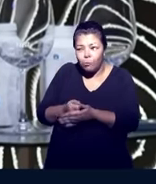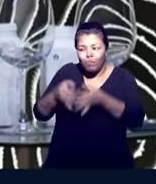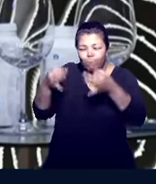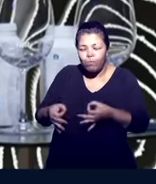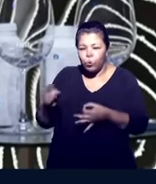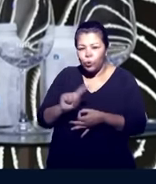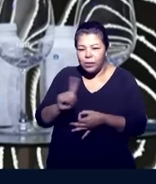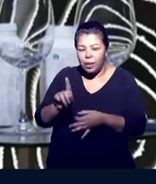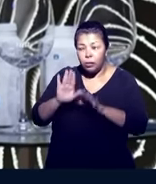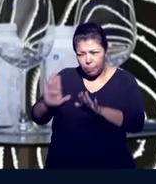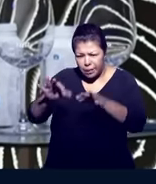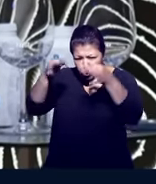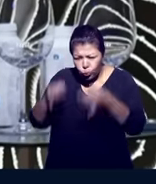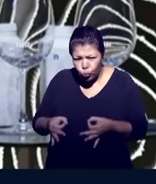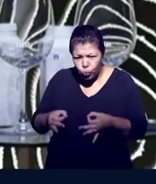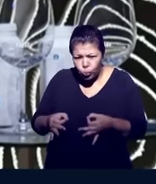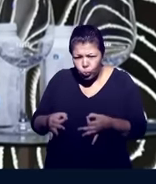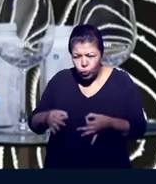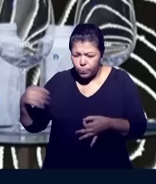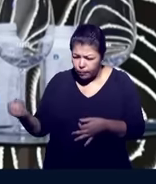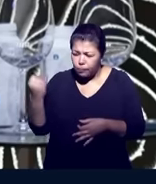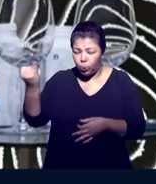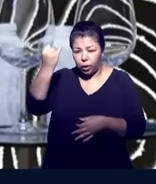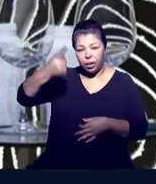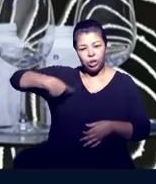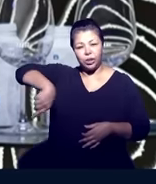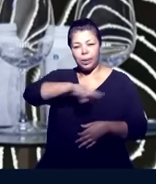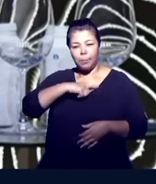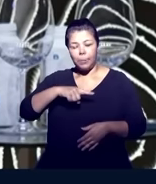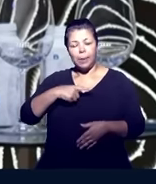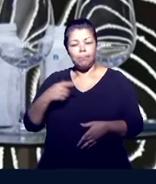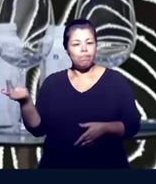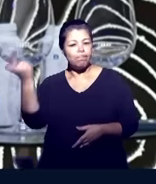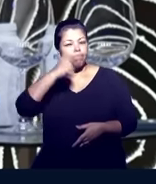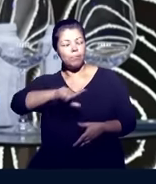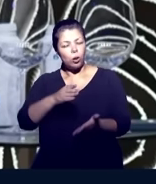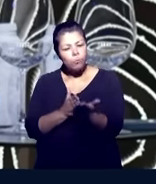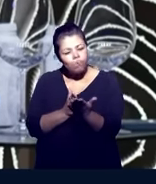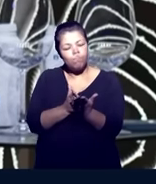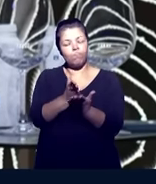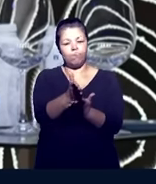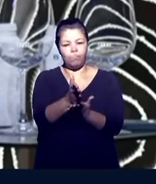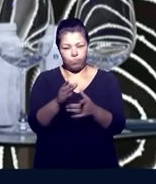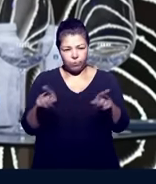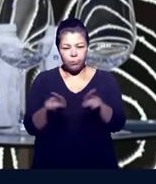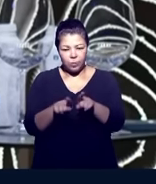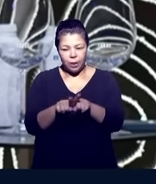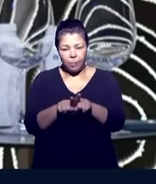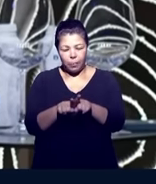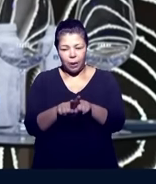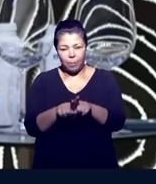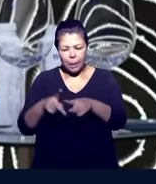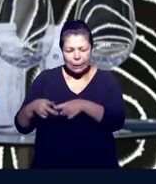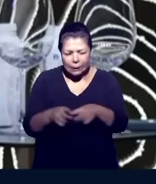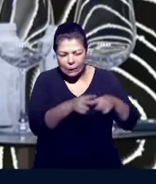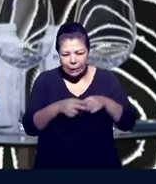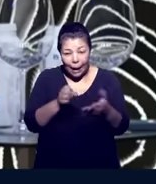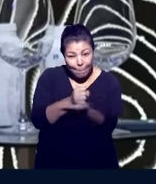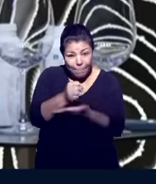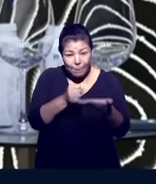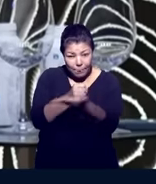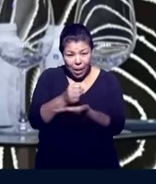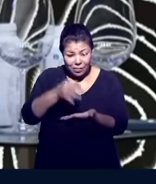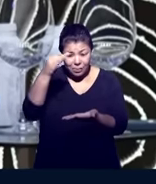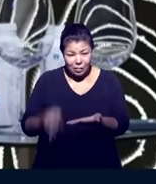agora o que é justo e o que é importante para recompor essa base erodida essa base fiscal erodida